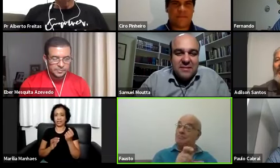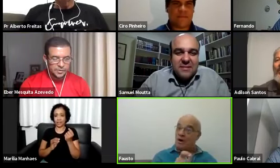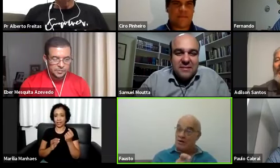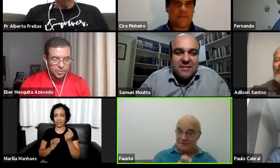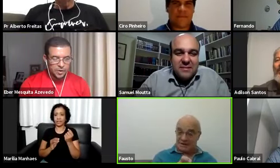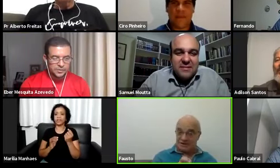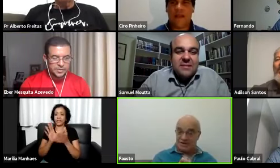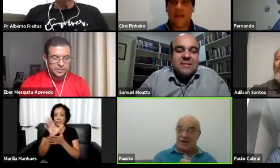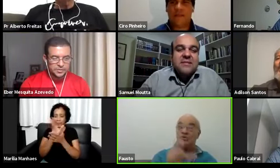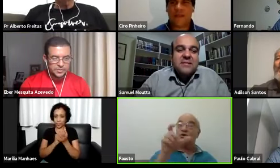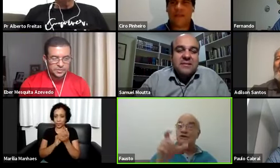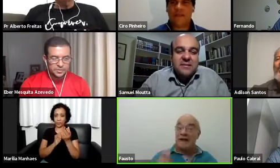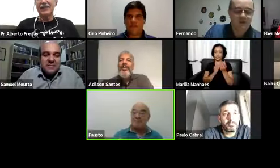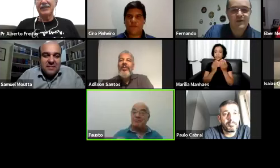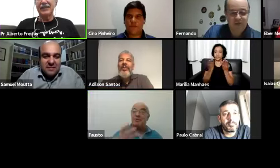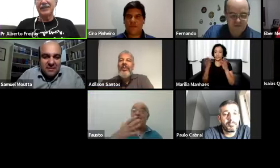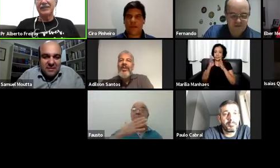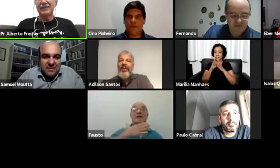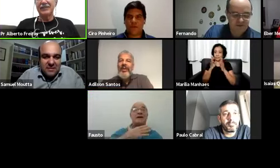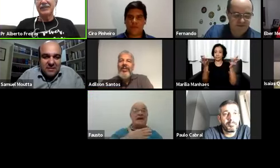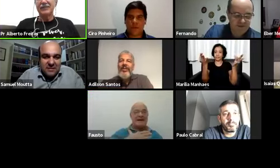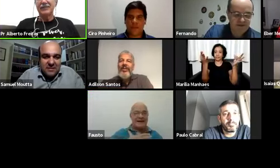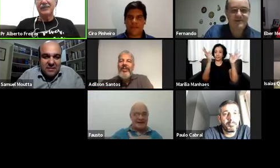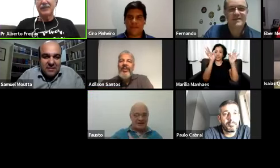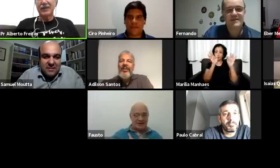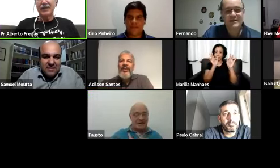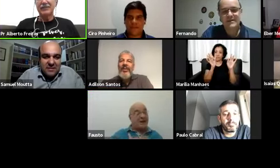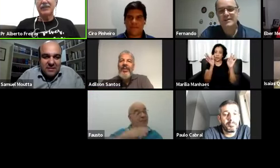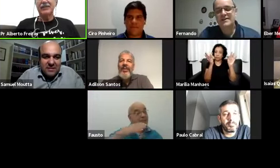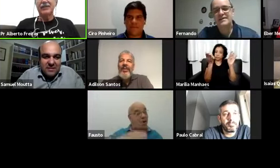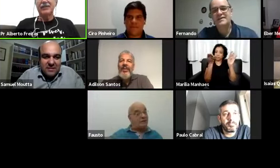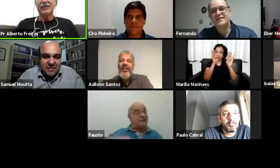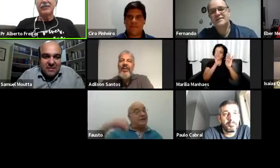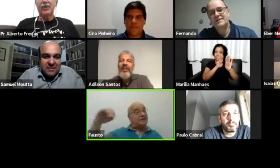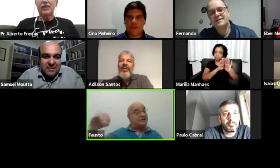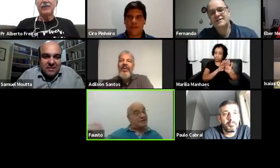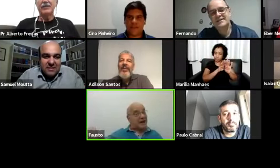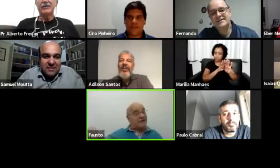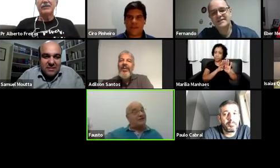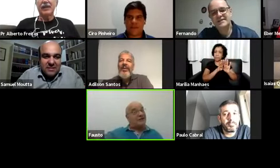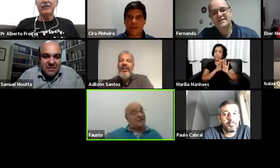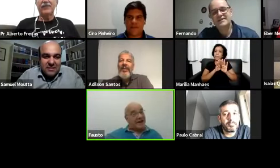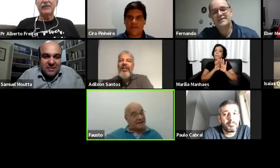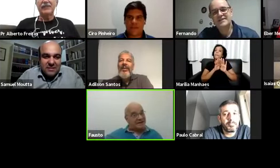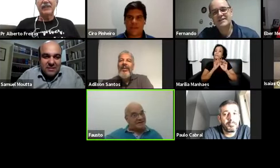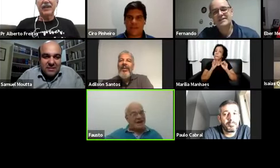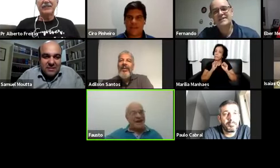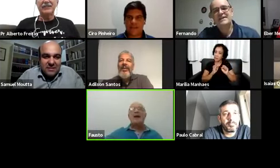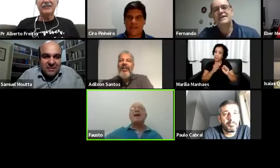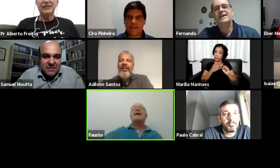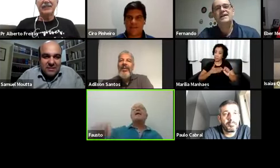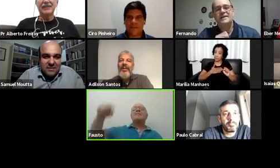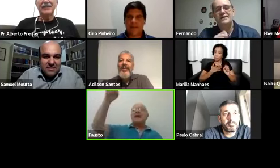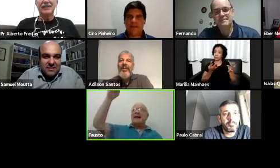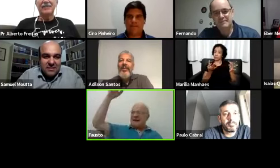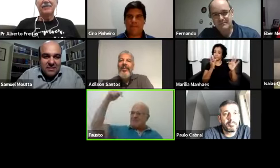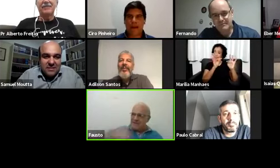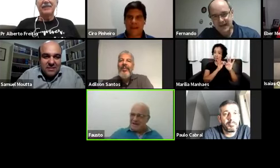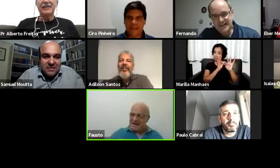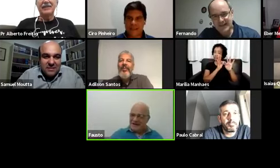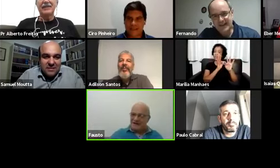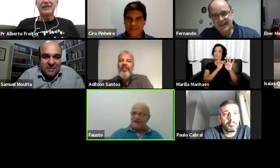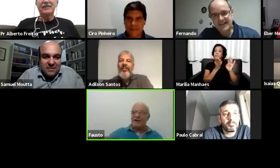as portas do templo da minha igreja podem estar fechadas,